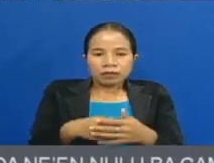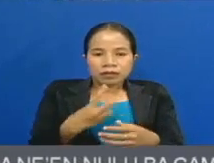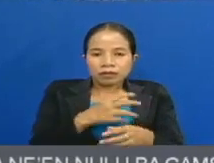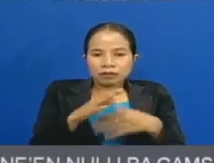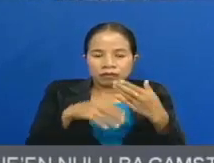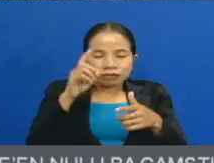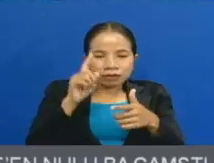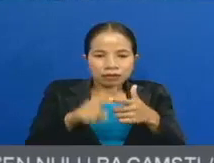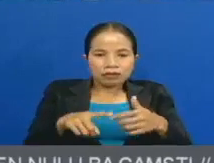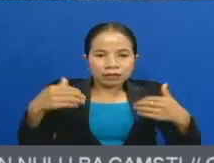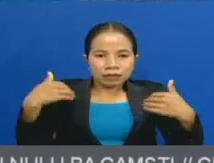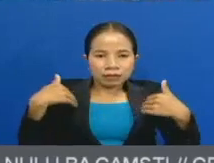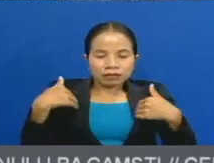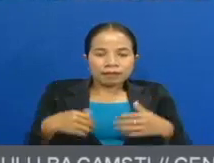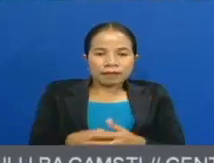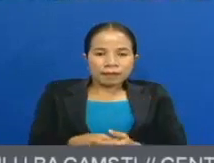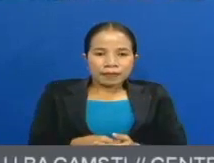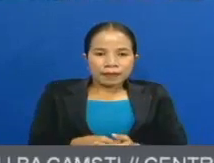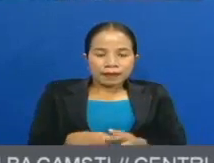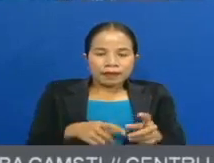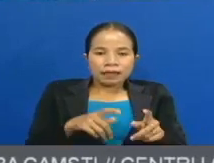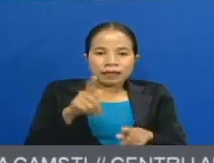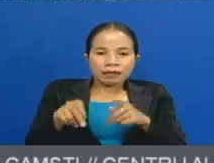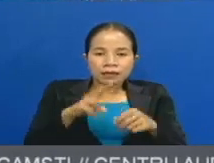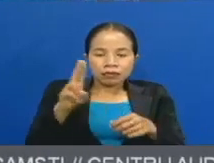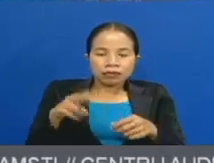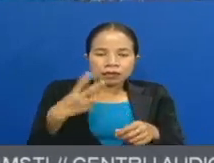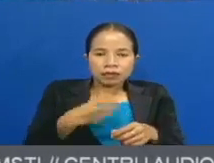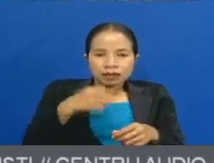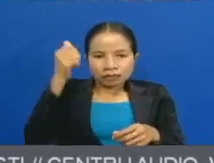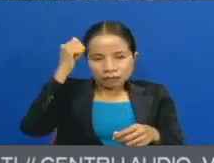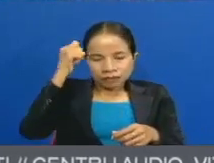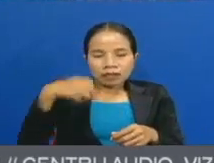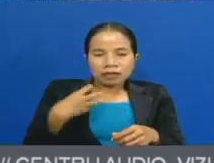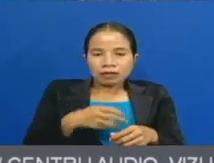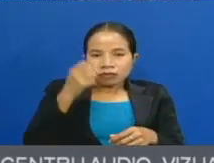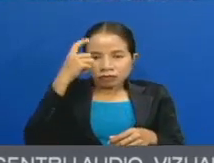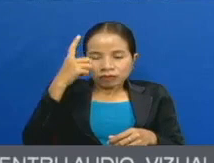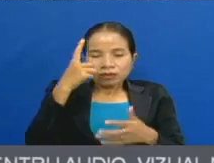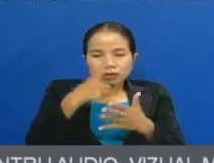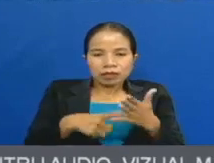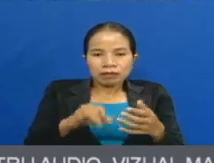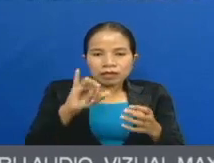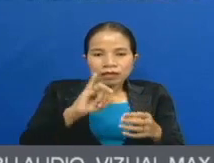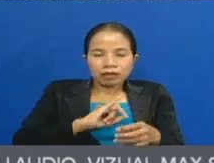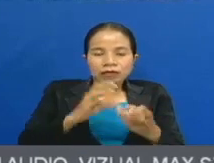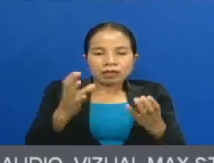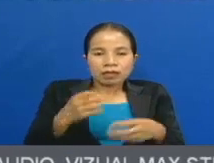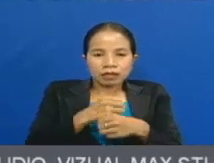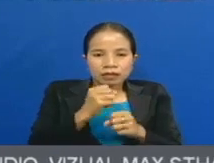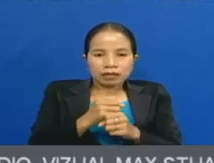pela bela, é ingênuo. É uma usa item bem. Para ir entender. E então, sair de uma boca realça. Se ir para outra cidade,